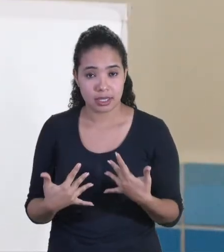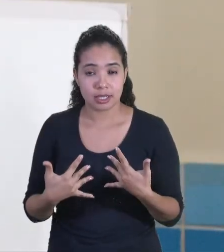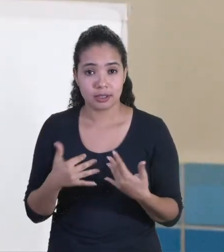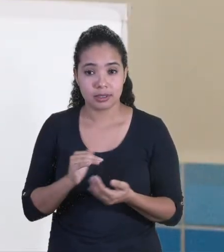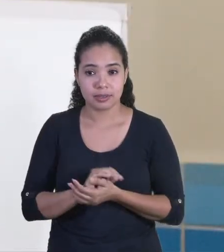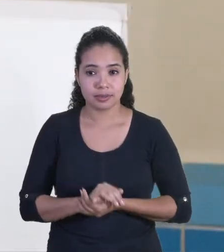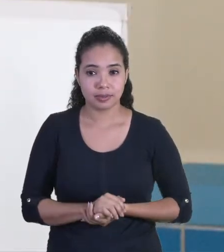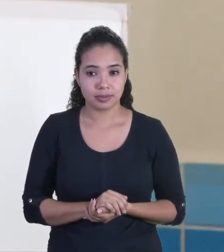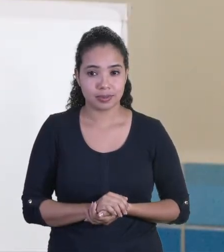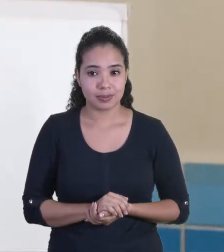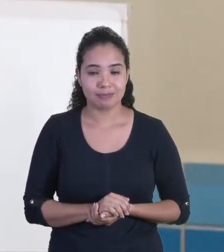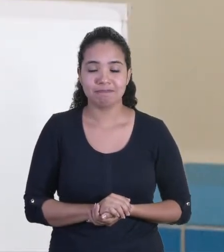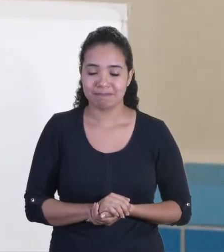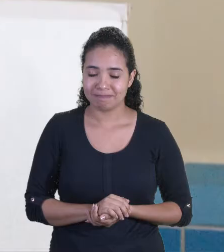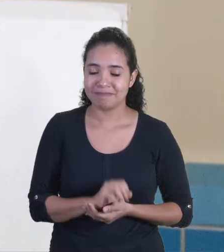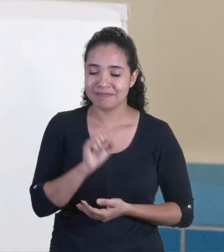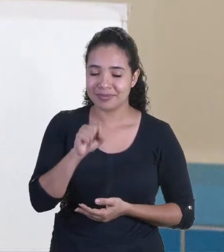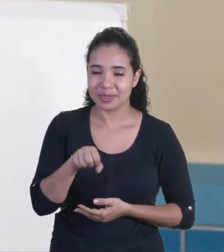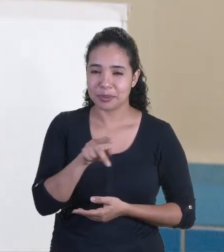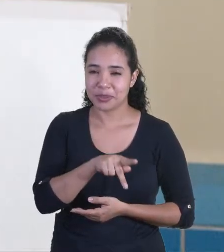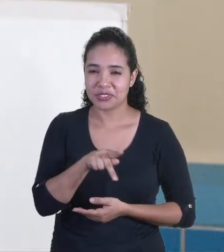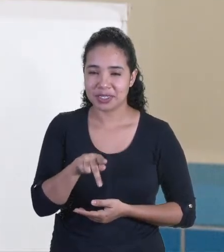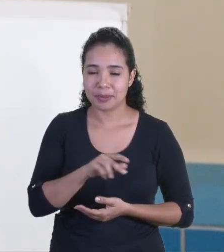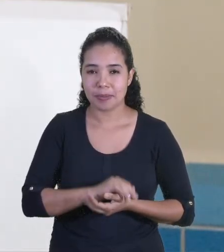nós? Claro, prof.